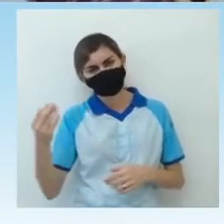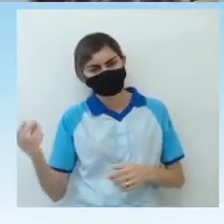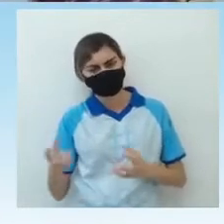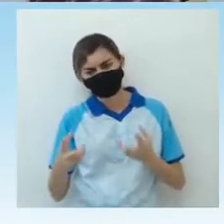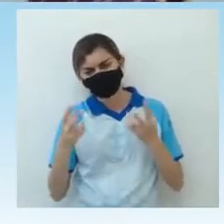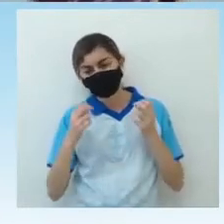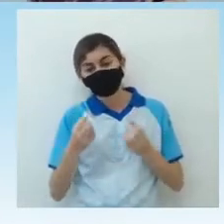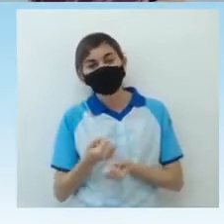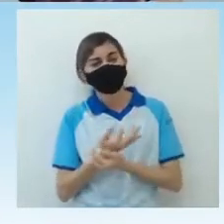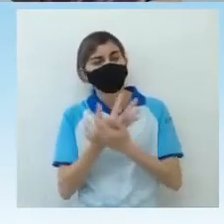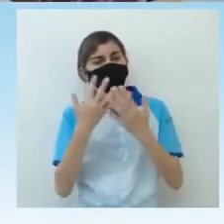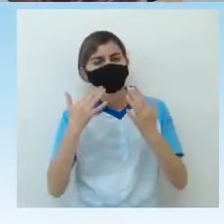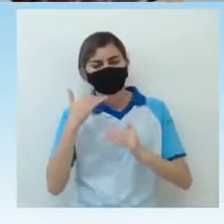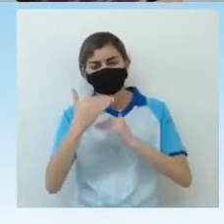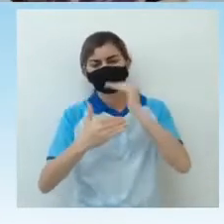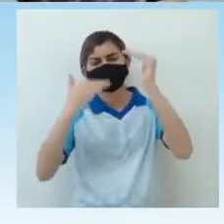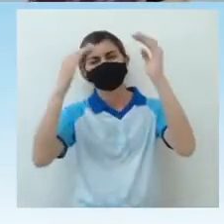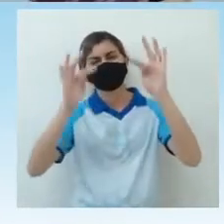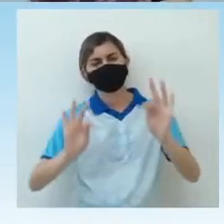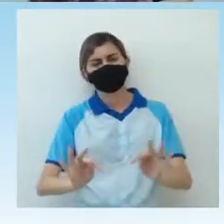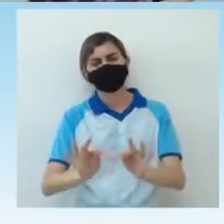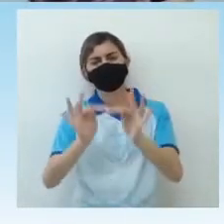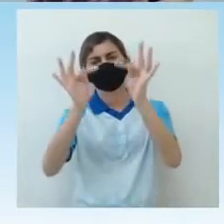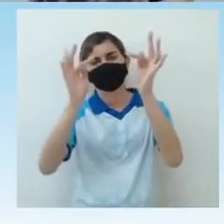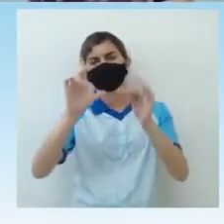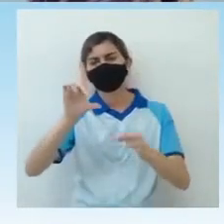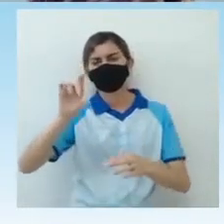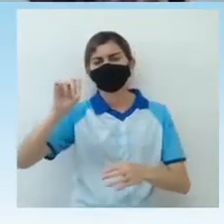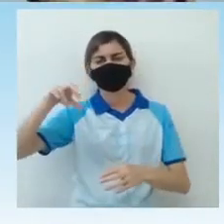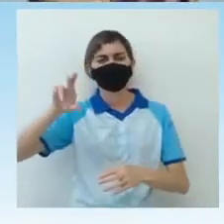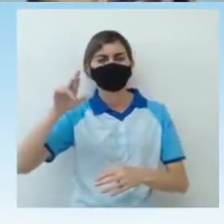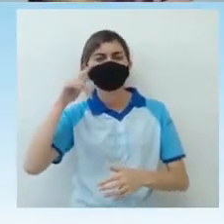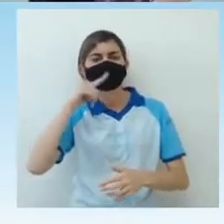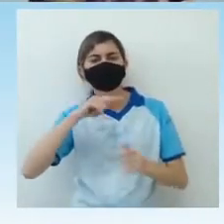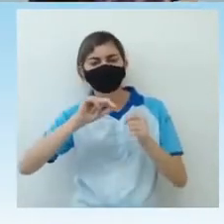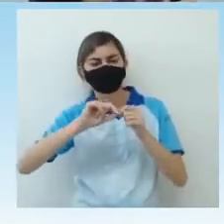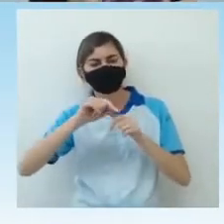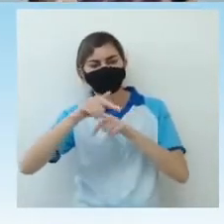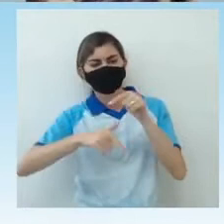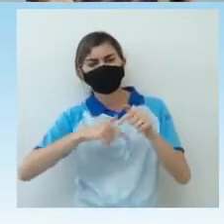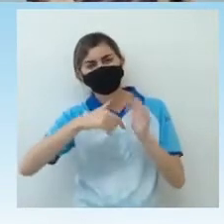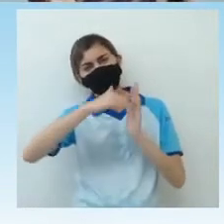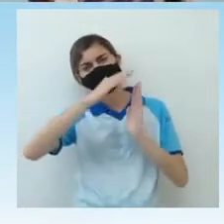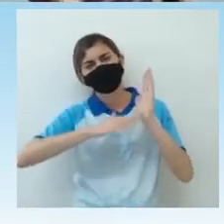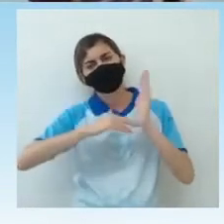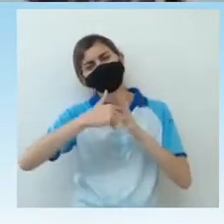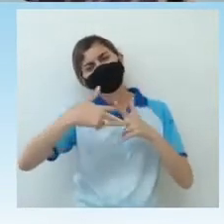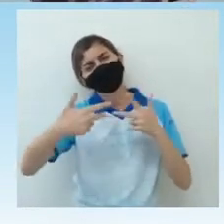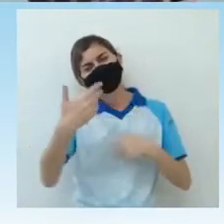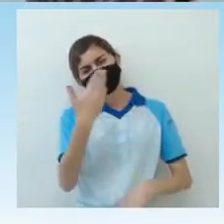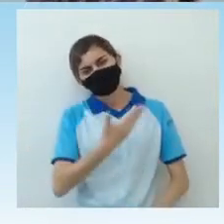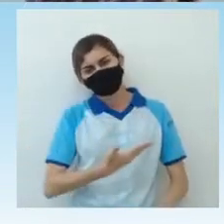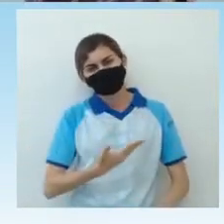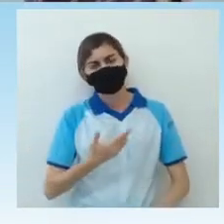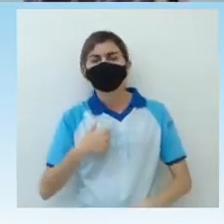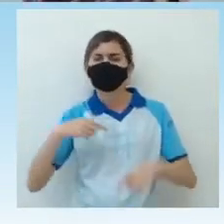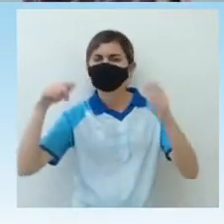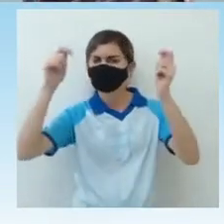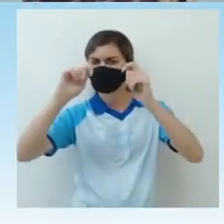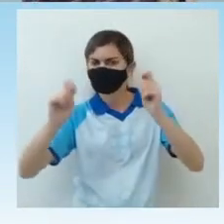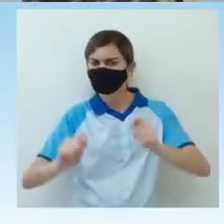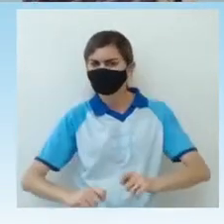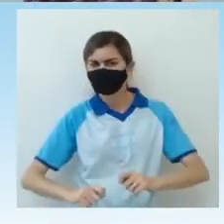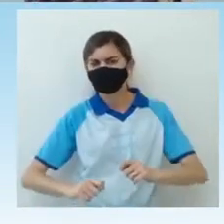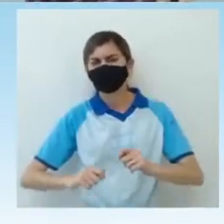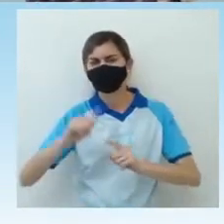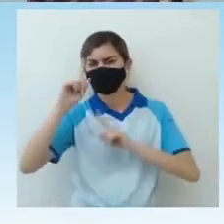quanto evoluiu a tecnologia para que Leonardo da Vinci conseguisse fazer um trabalho com aquela qualidade. Os artistas impressionistas,